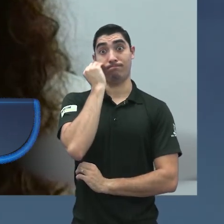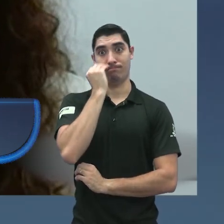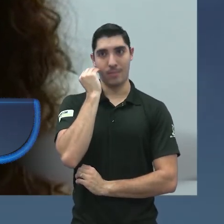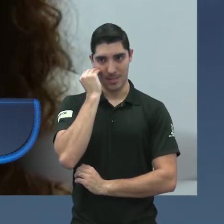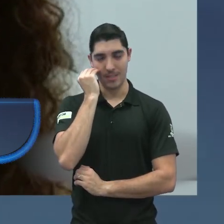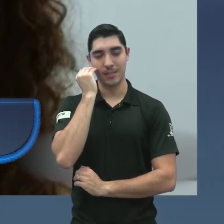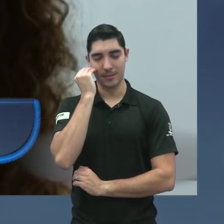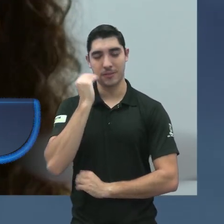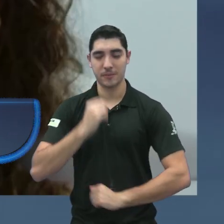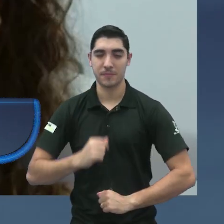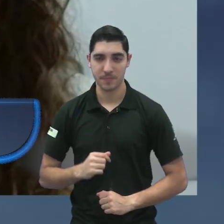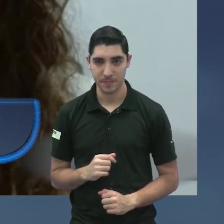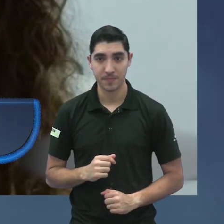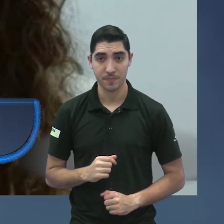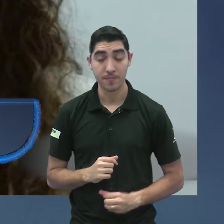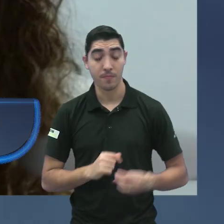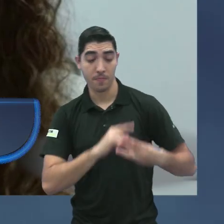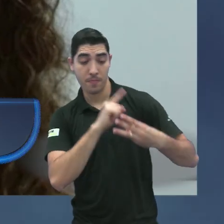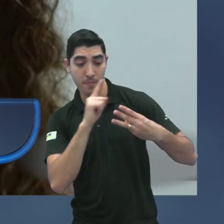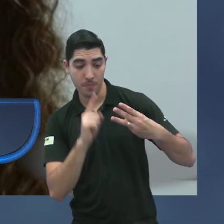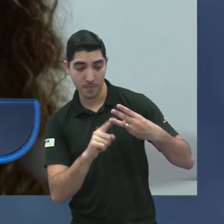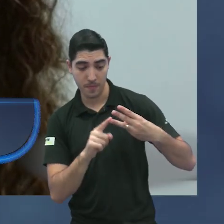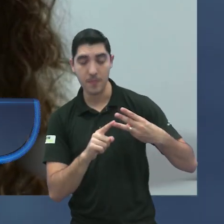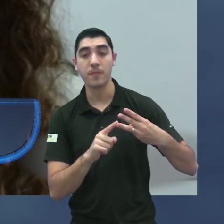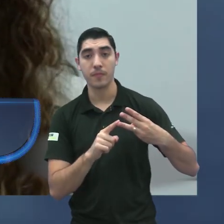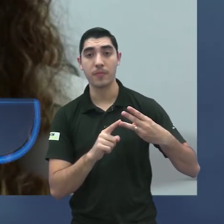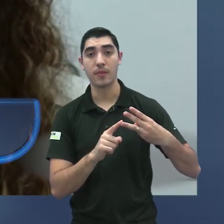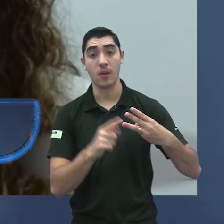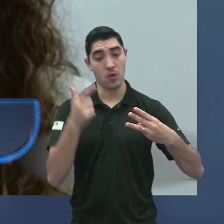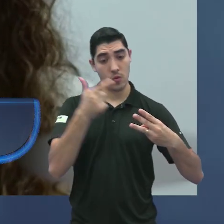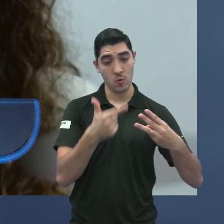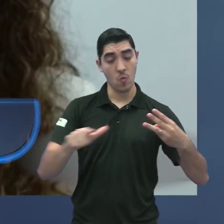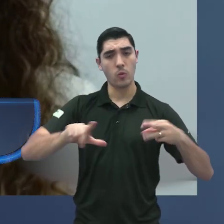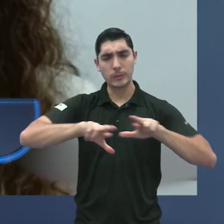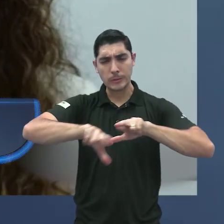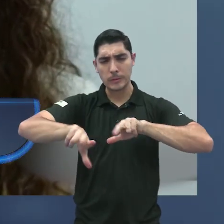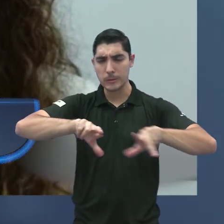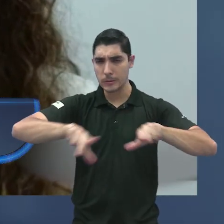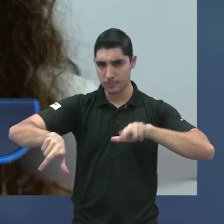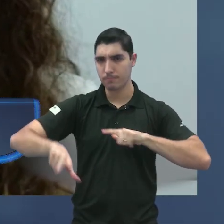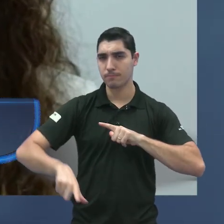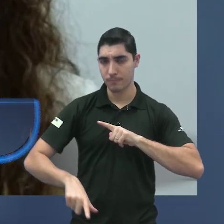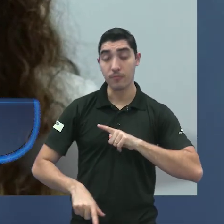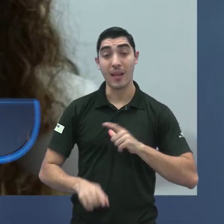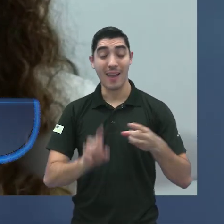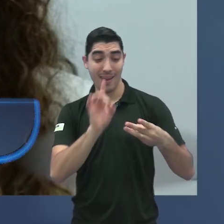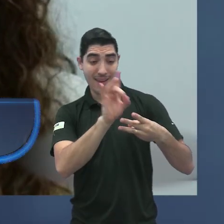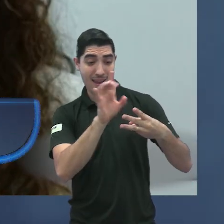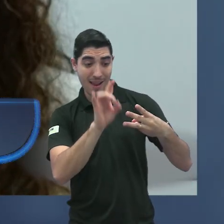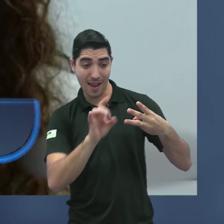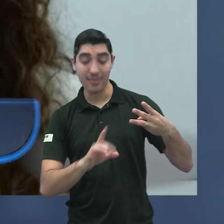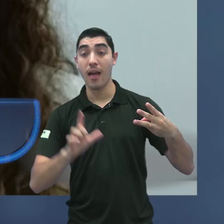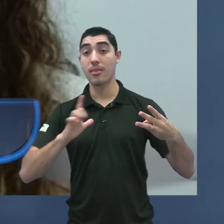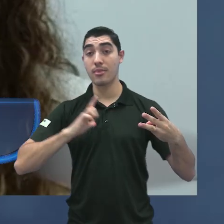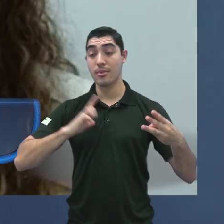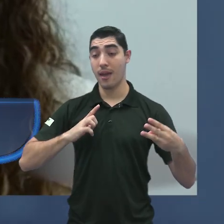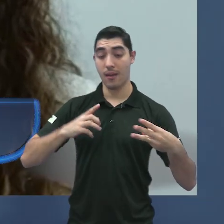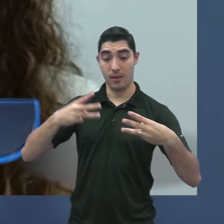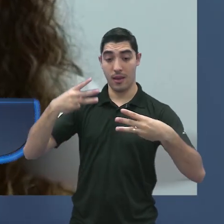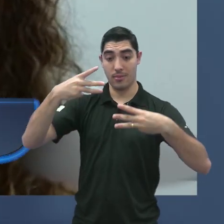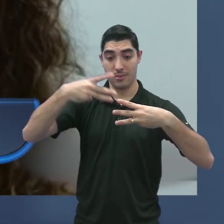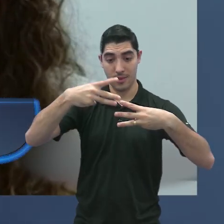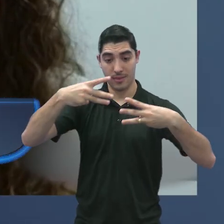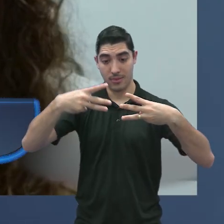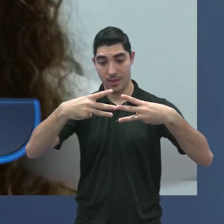faixa que é institucional. Em cada uma das faixas, a gente entrega 3 premiações.